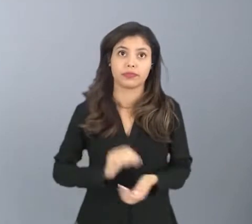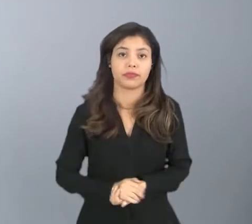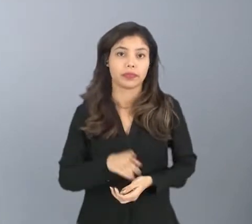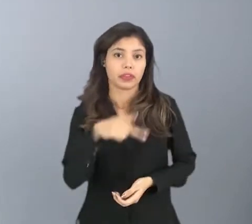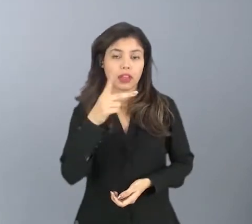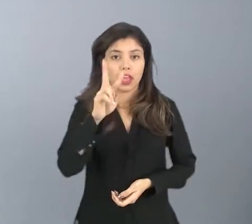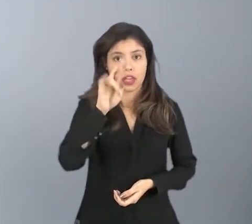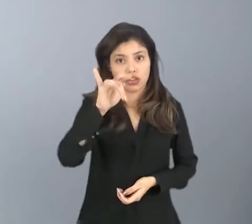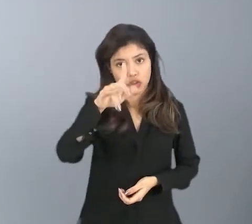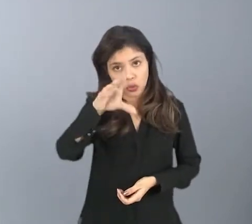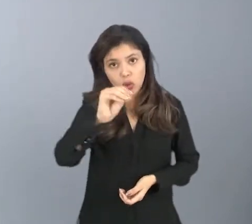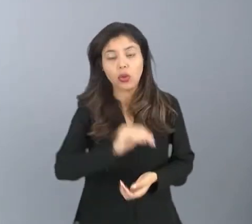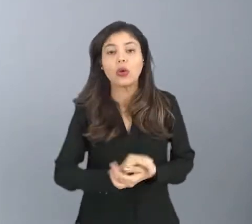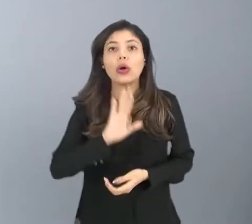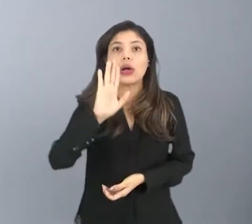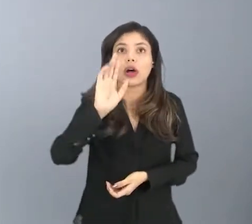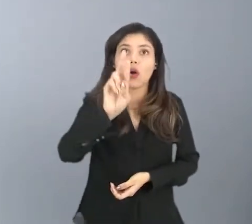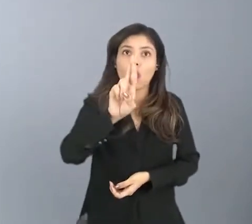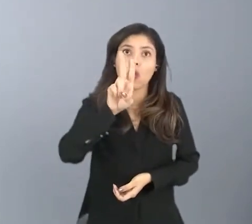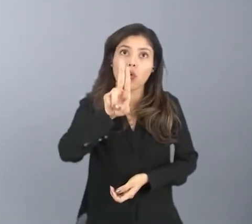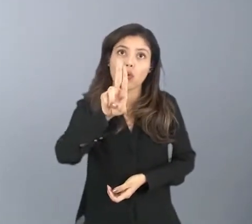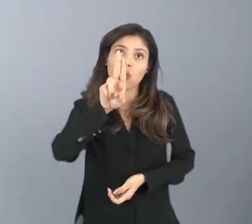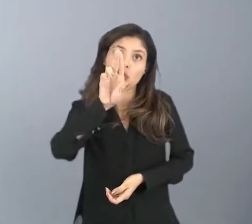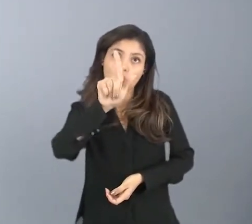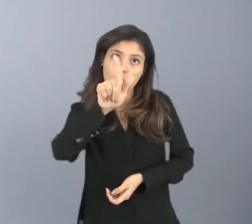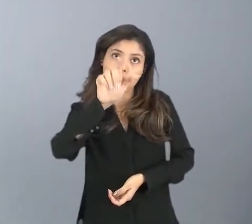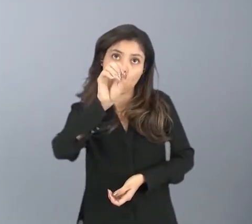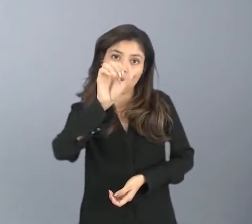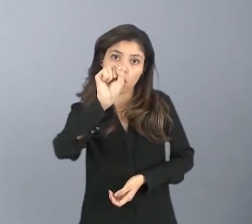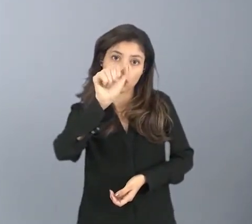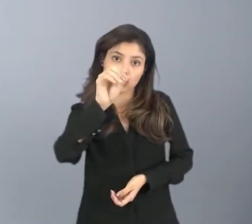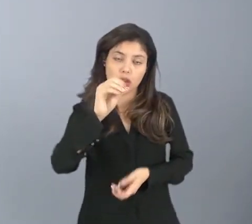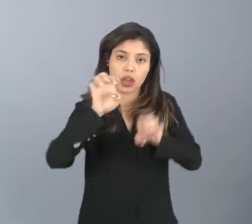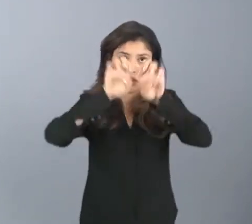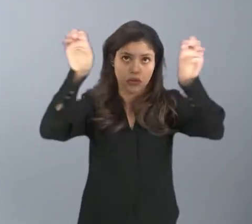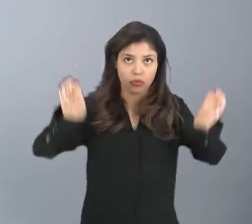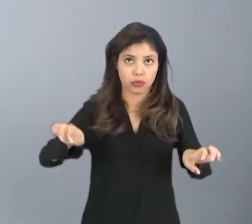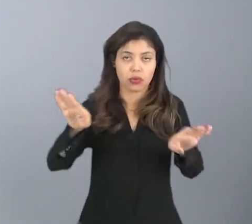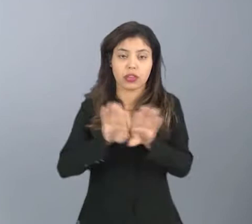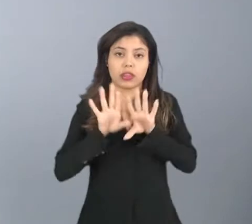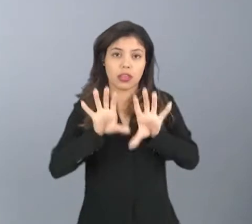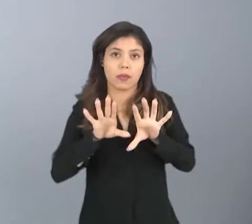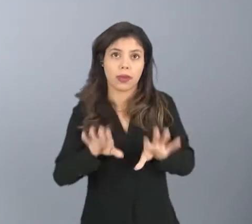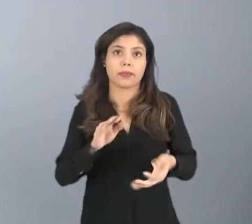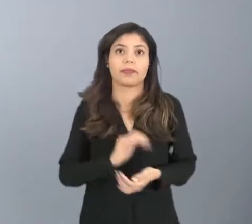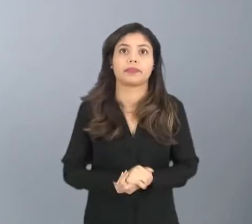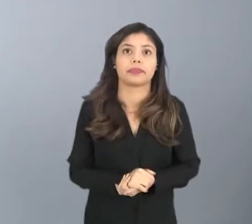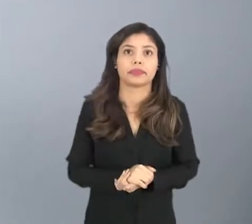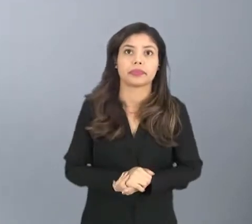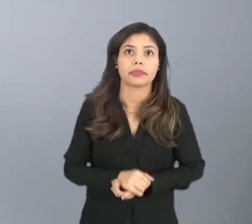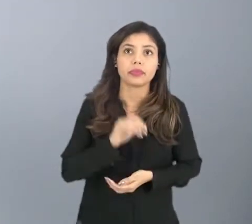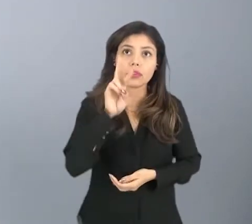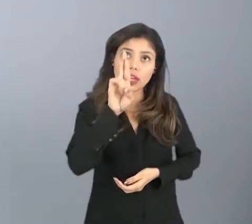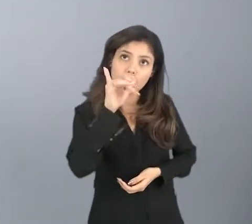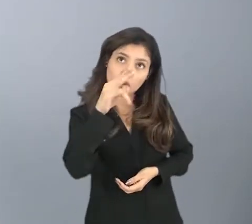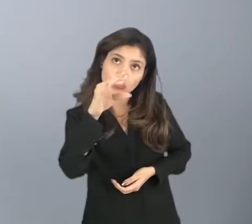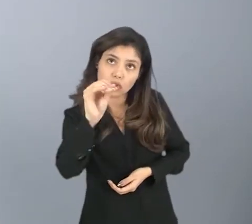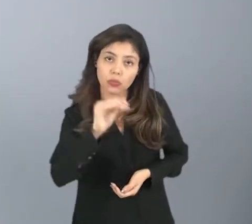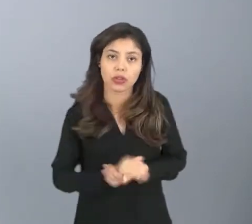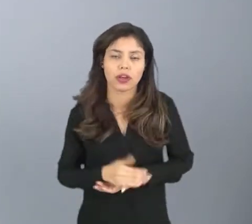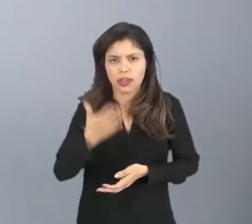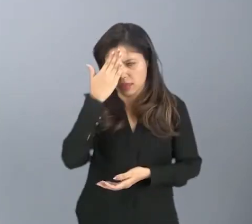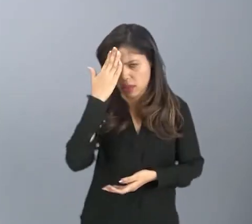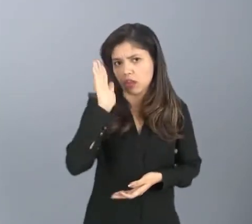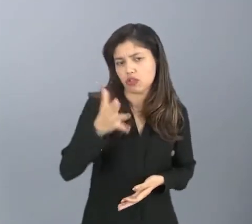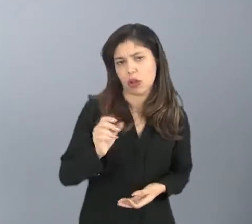de retículo endoplasmático rugoso, tá? E essas estruturas que ficam aí presas nele é o que a gente chama de ribossomos, que já a gente